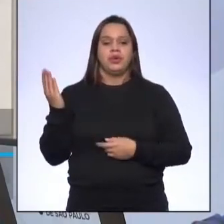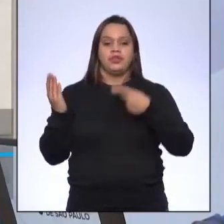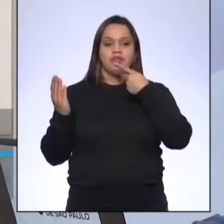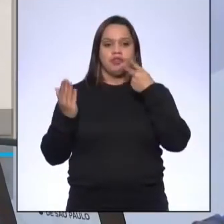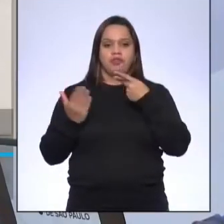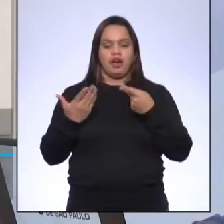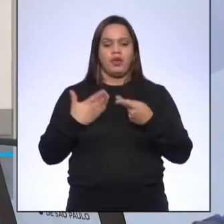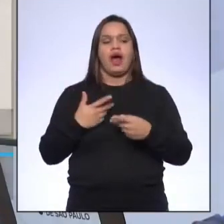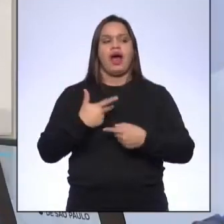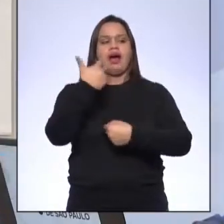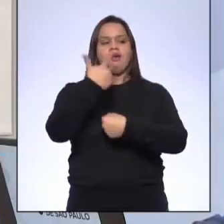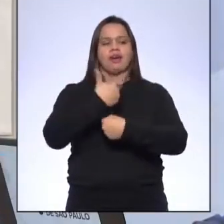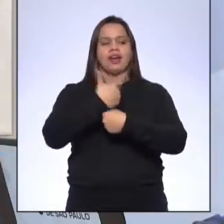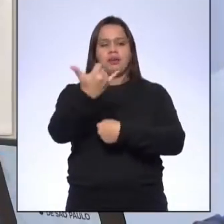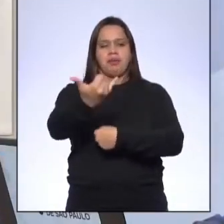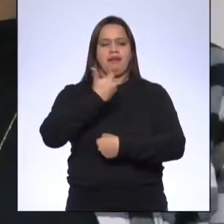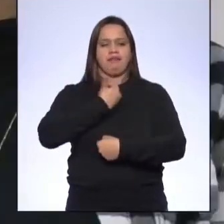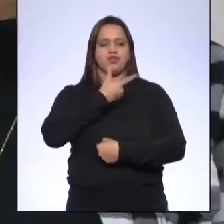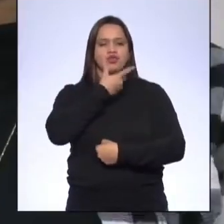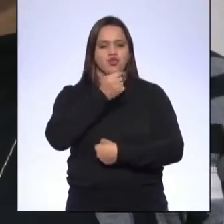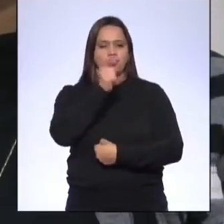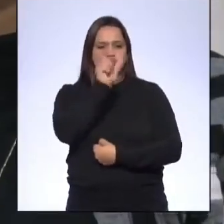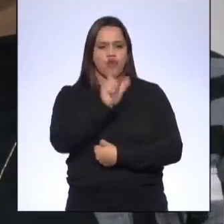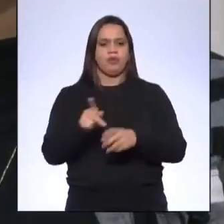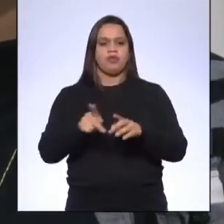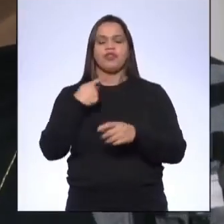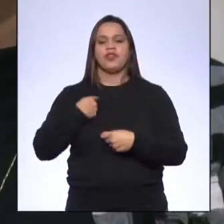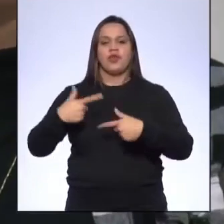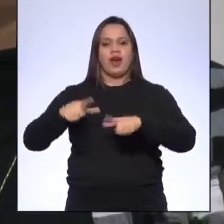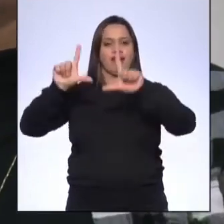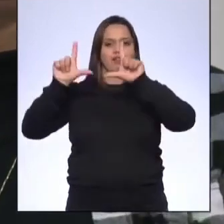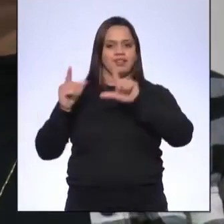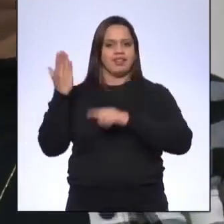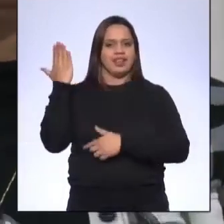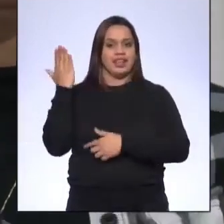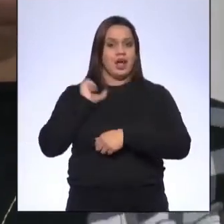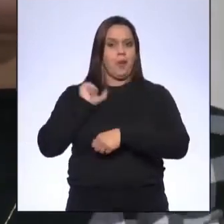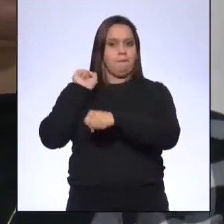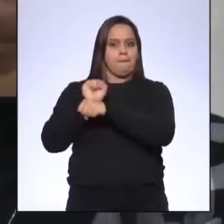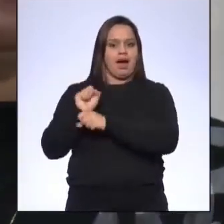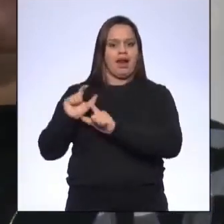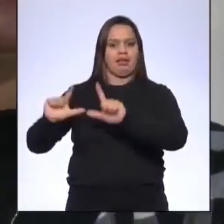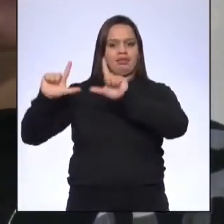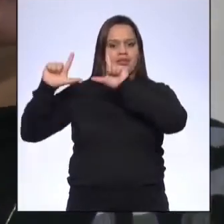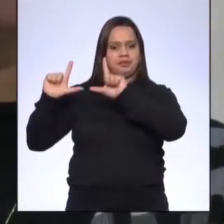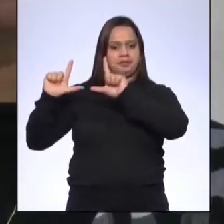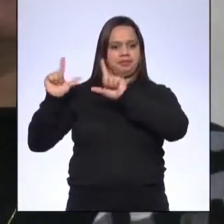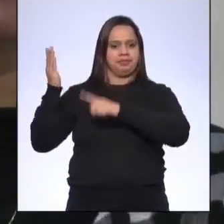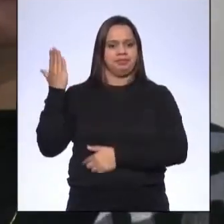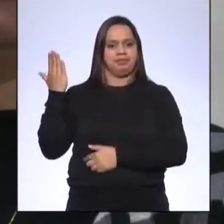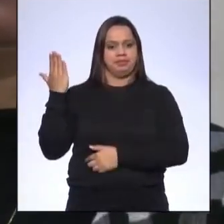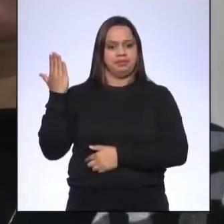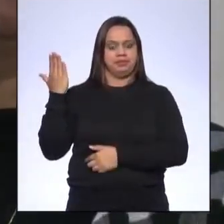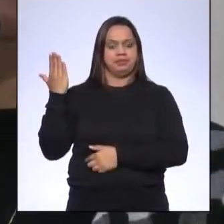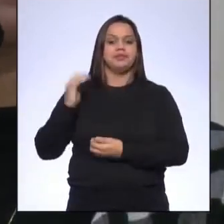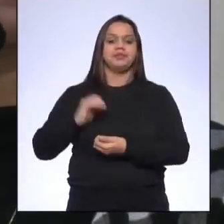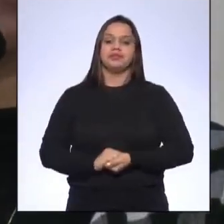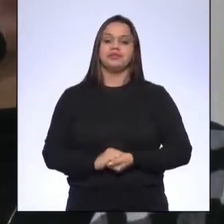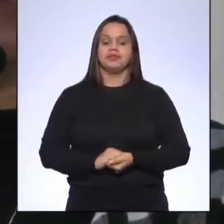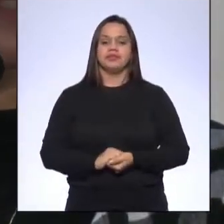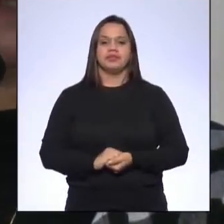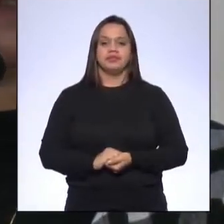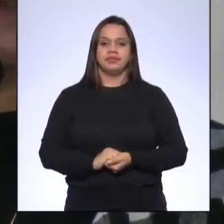for para mostrar caderno tem que ser aqui, ó, para ele, ó. E eu tenho que ficar parado. Tá bom? Esse textinho aqui. Eu só escolhi